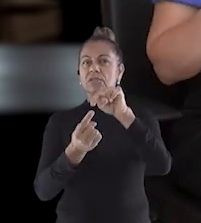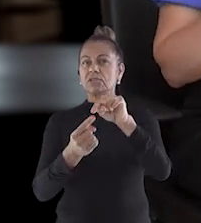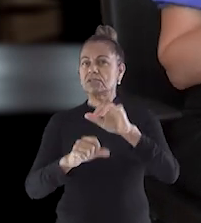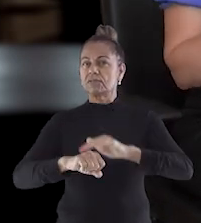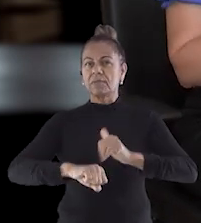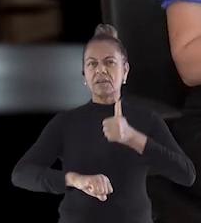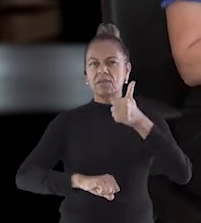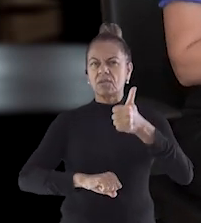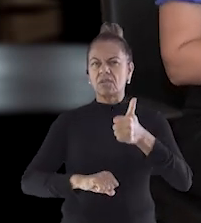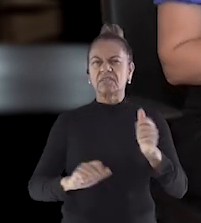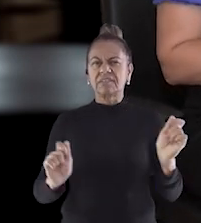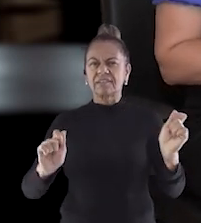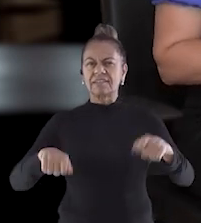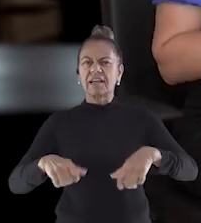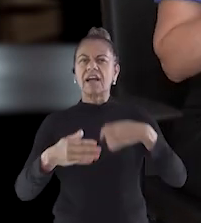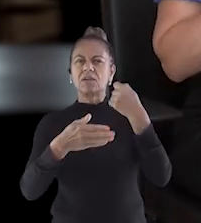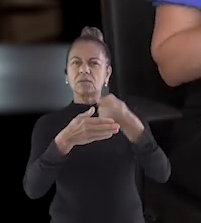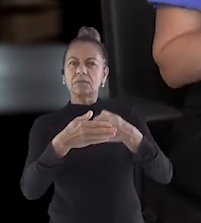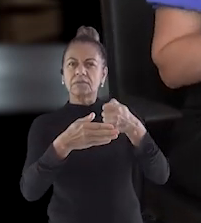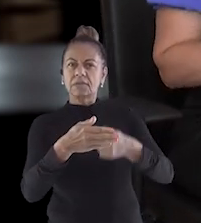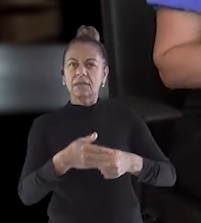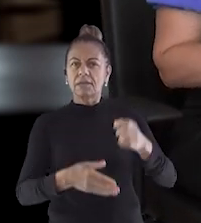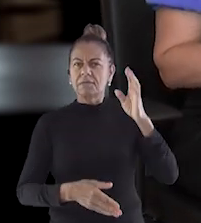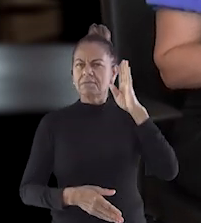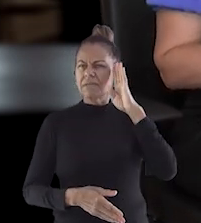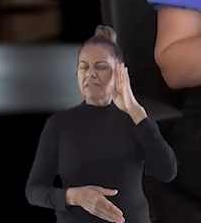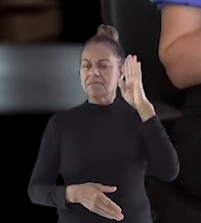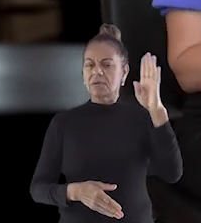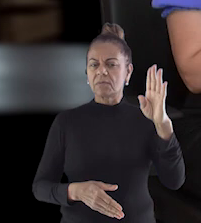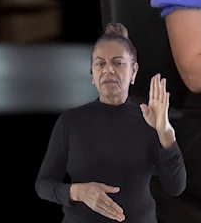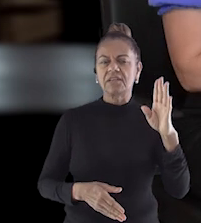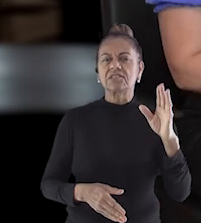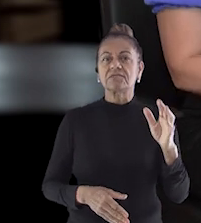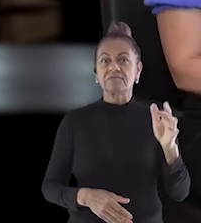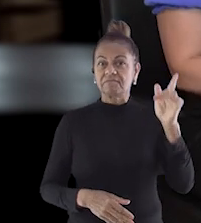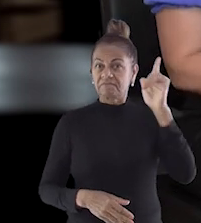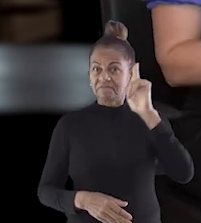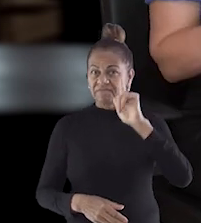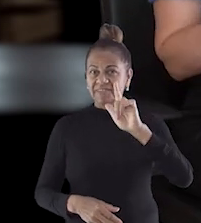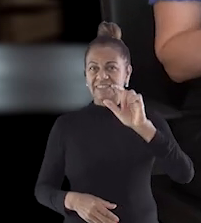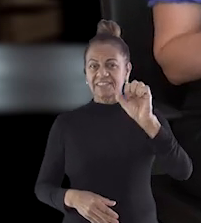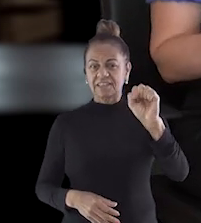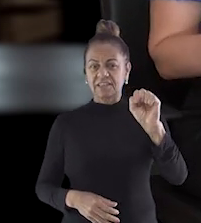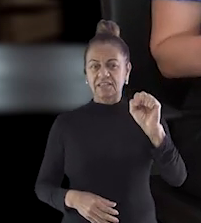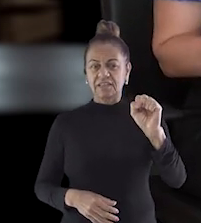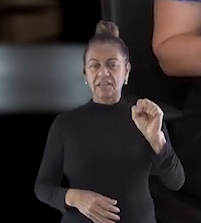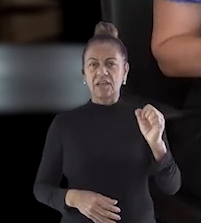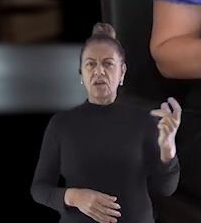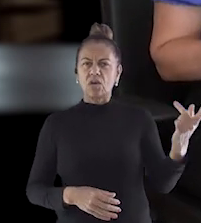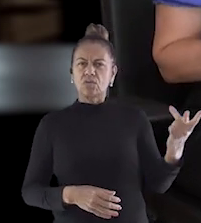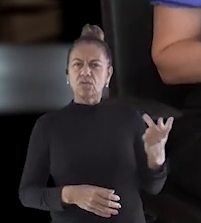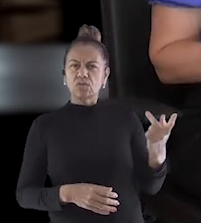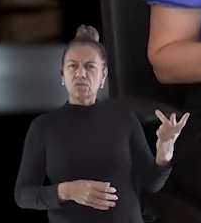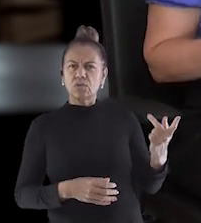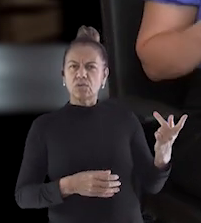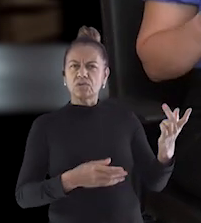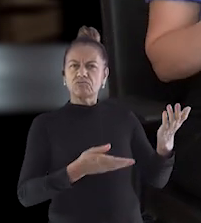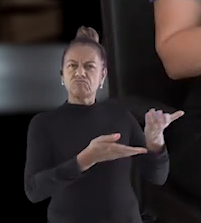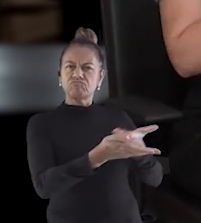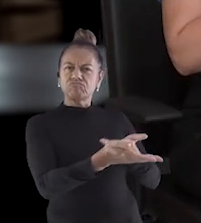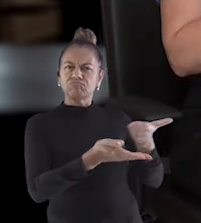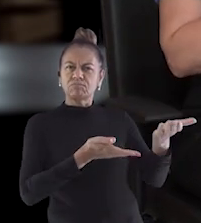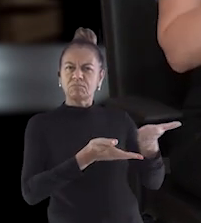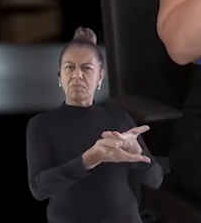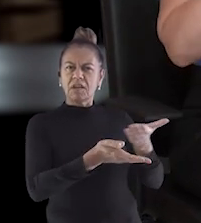sentir que são capazes de lutar e, principalmente, vencer. Um apoia-se no outro